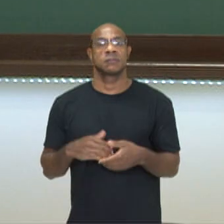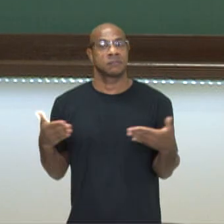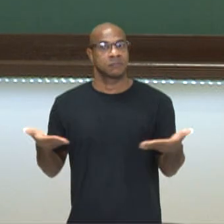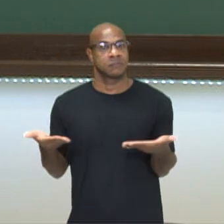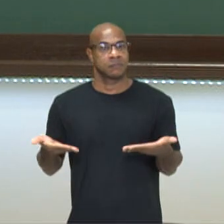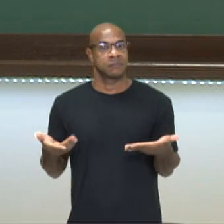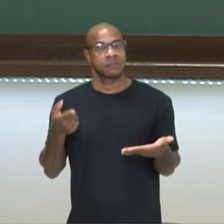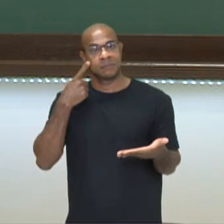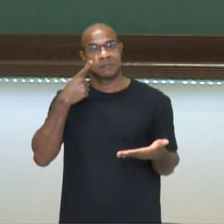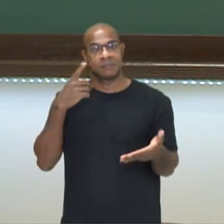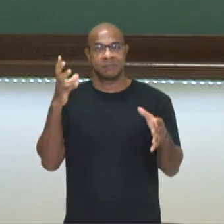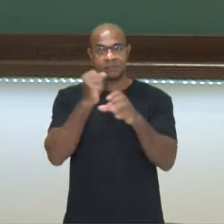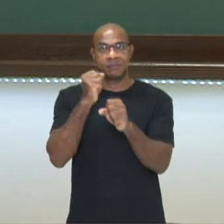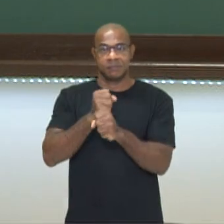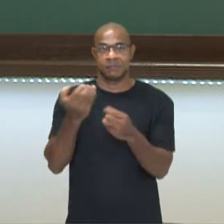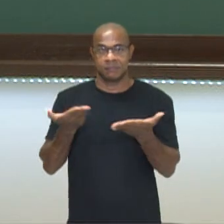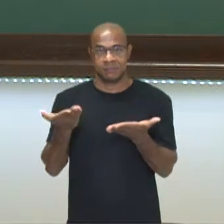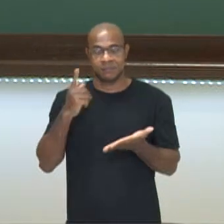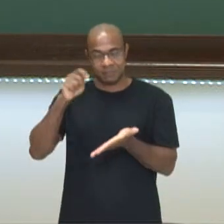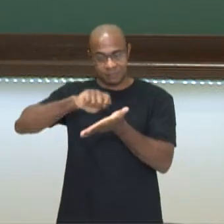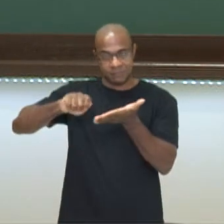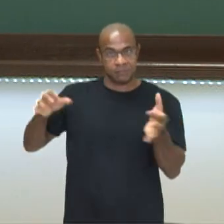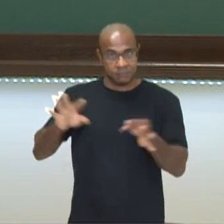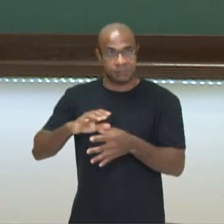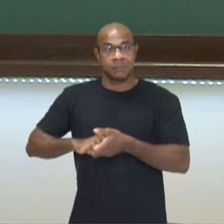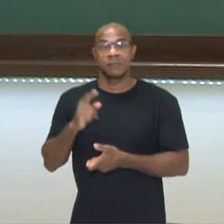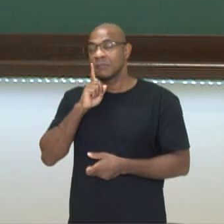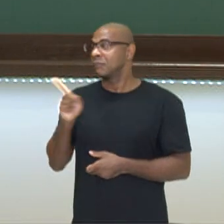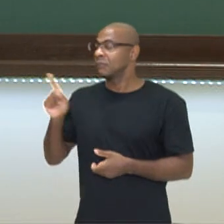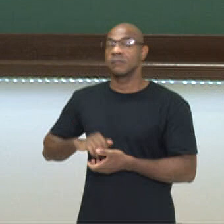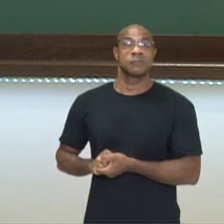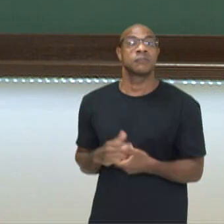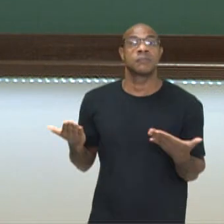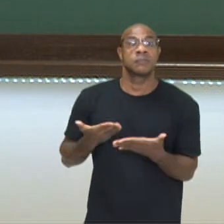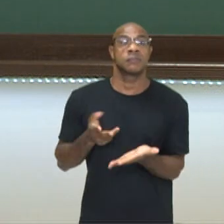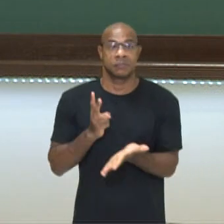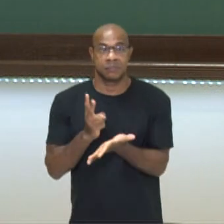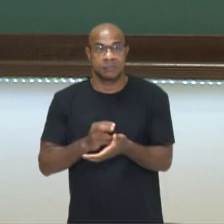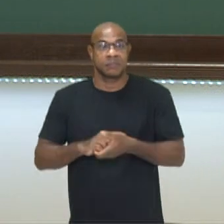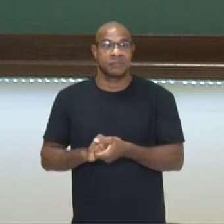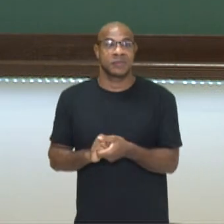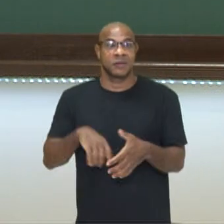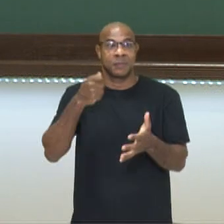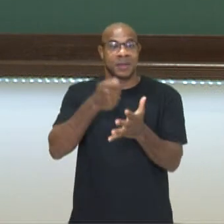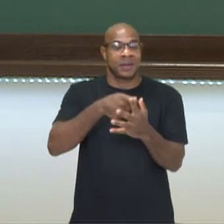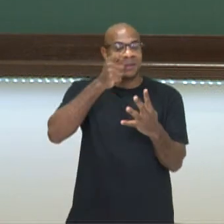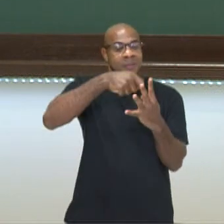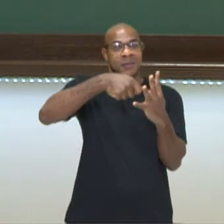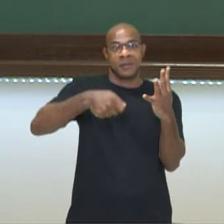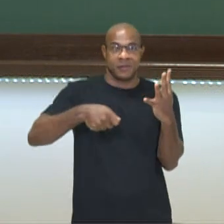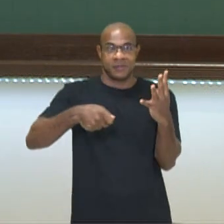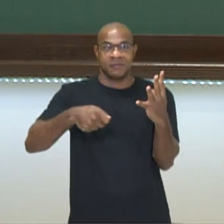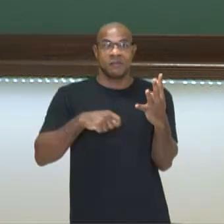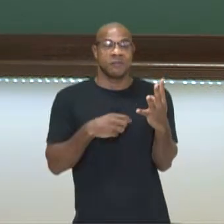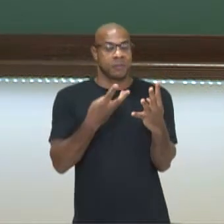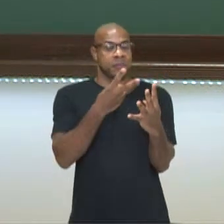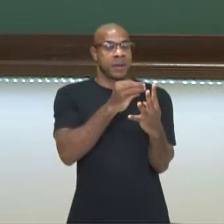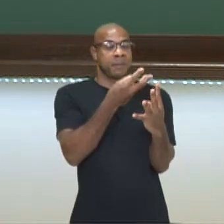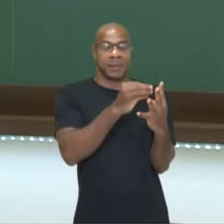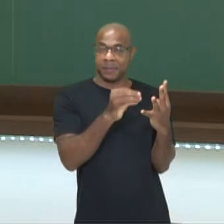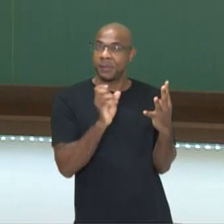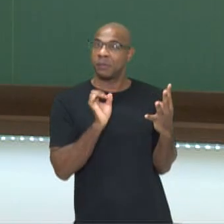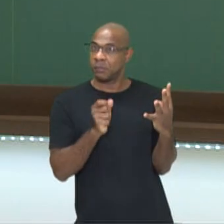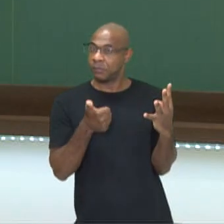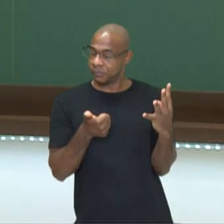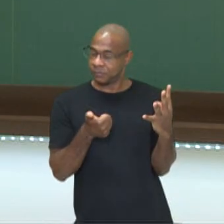Agora que você já tomou nota disso, vamos continuando. Olha só, para pagar R$120 em 4 parcelas, você pagará R$30 em cada uma. Isso